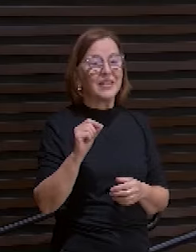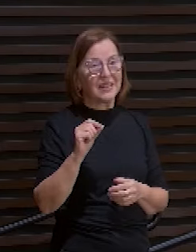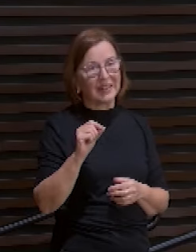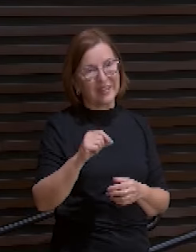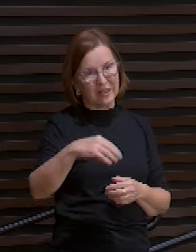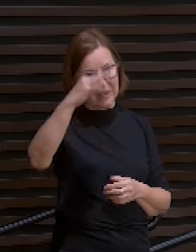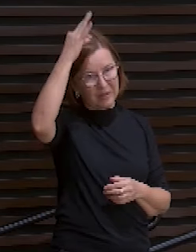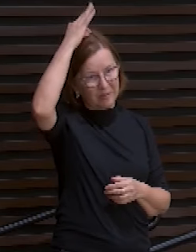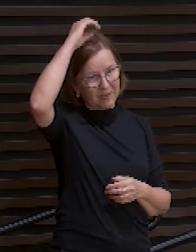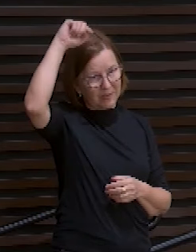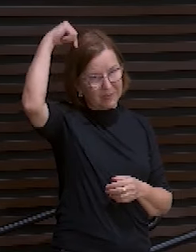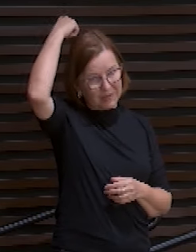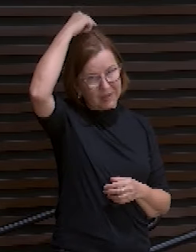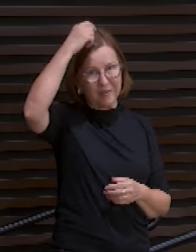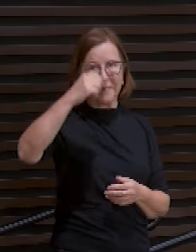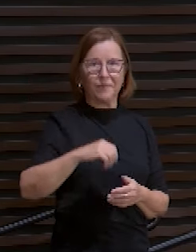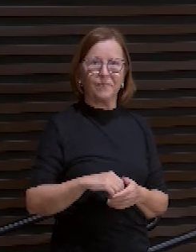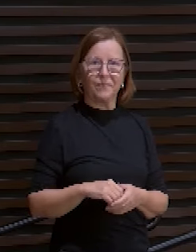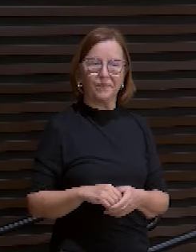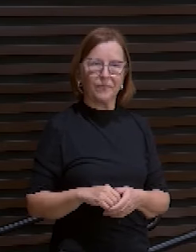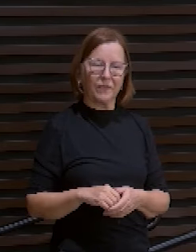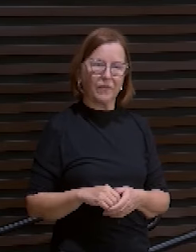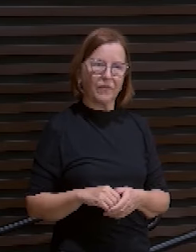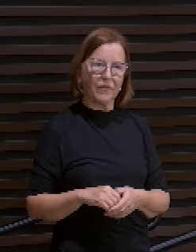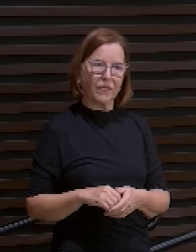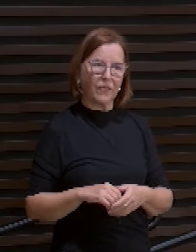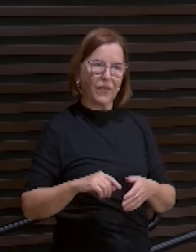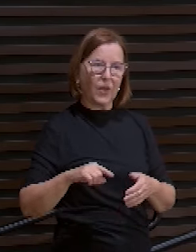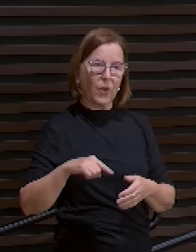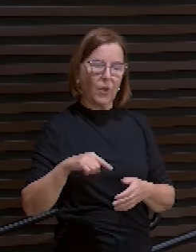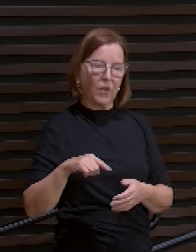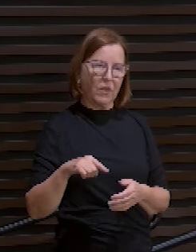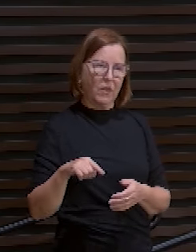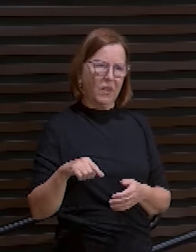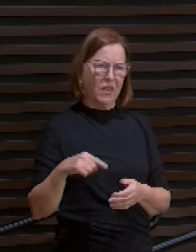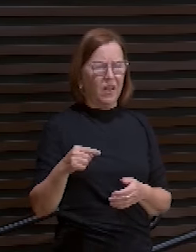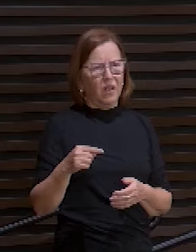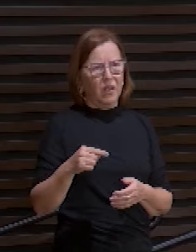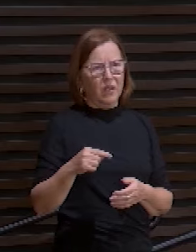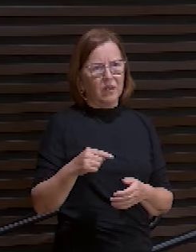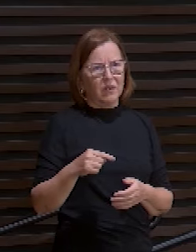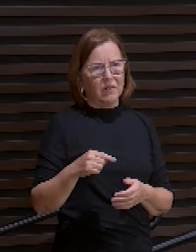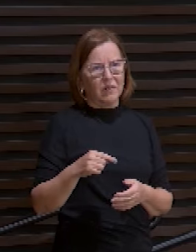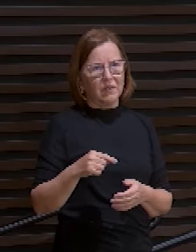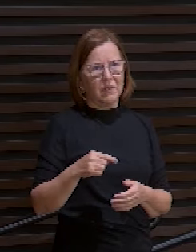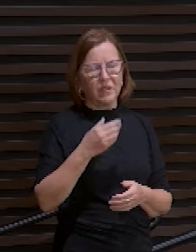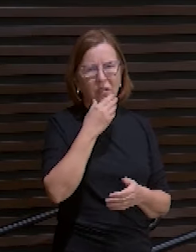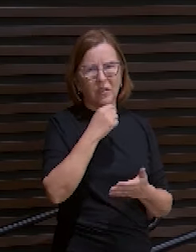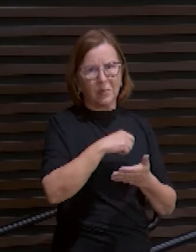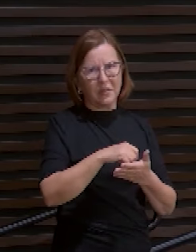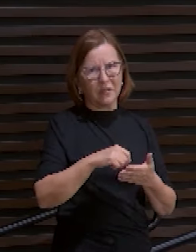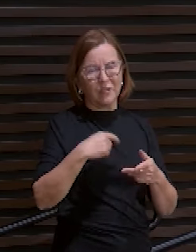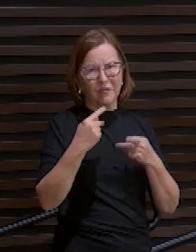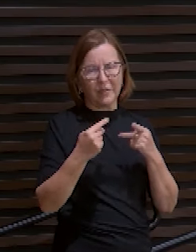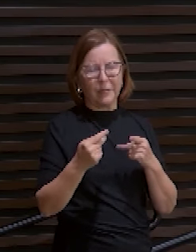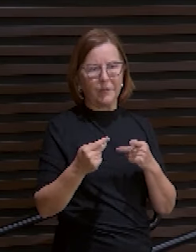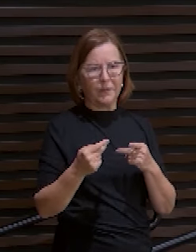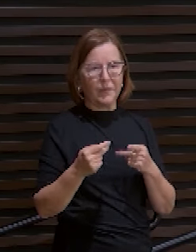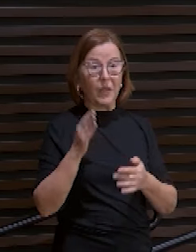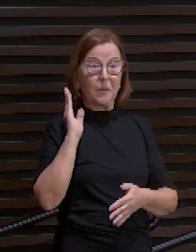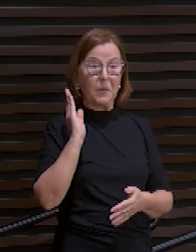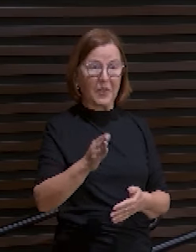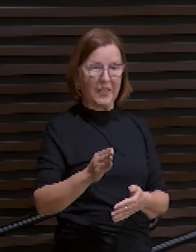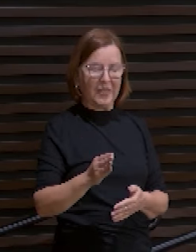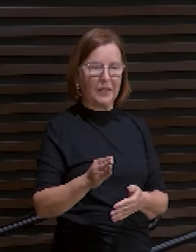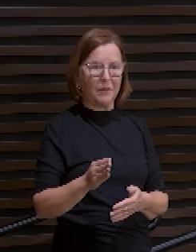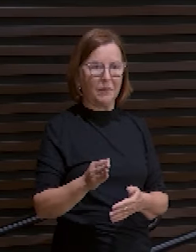finalizar J packer fala que o principal papel do espírito santo não